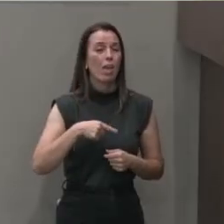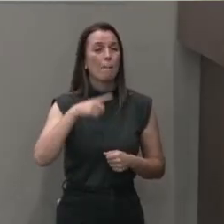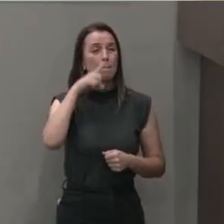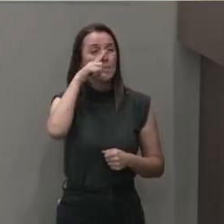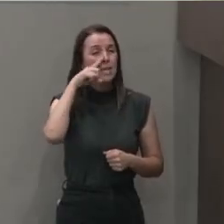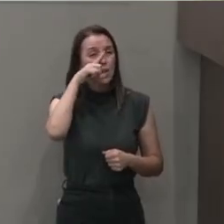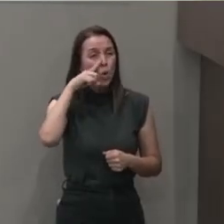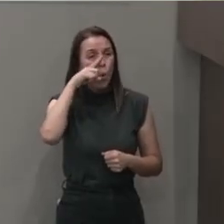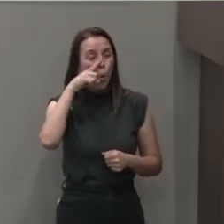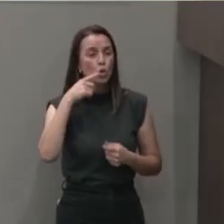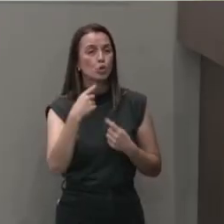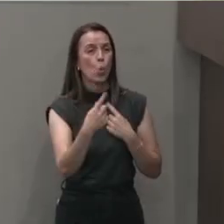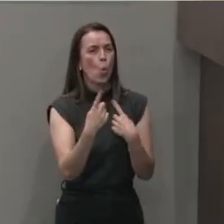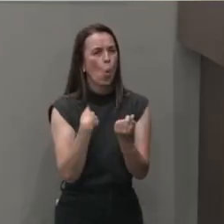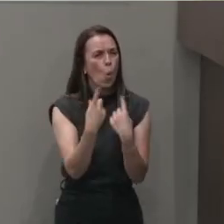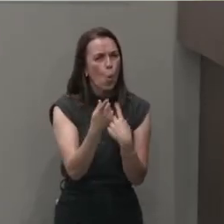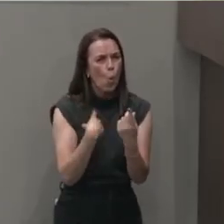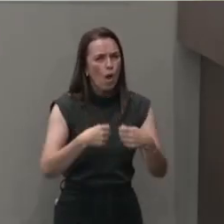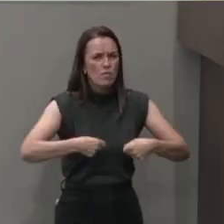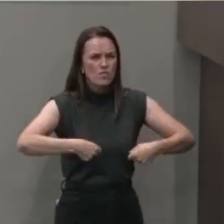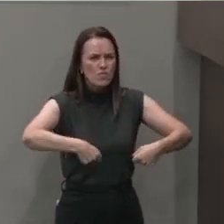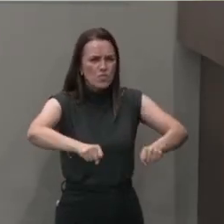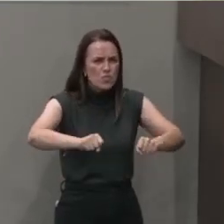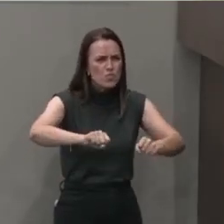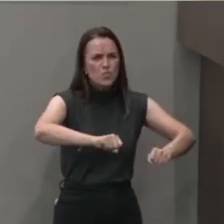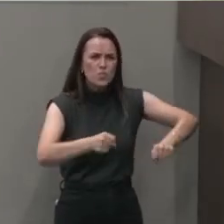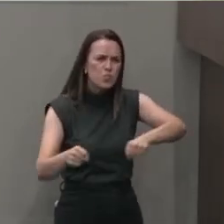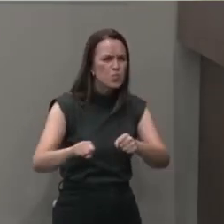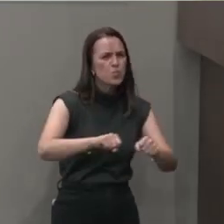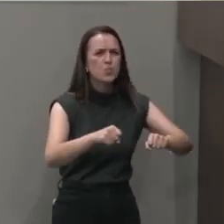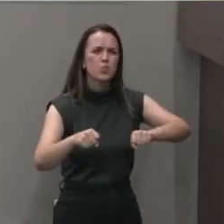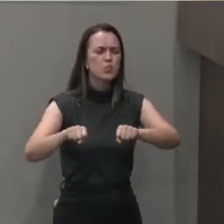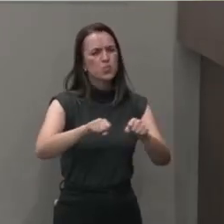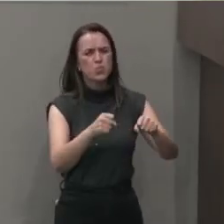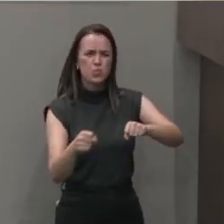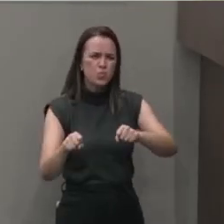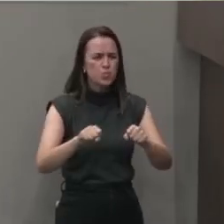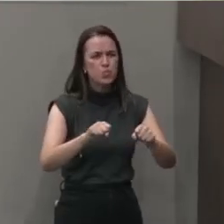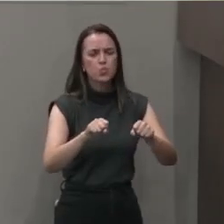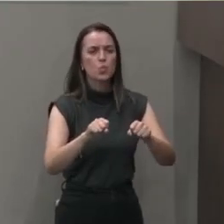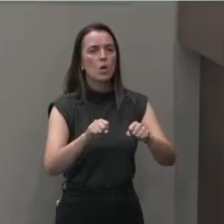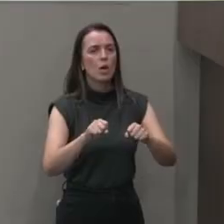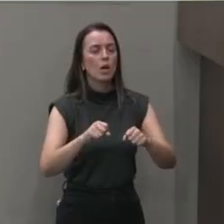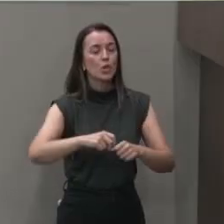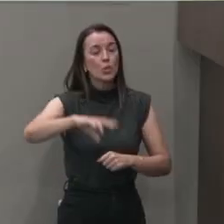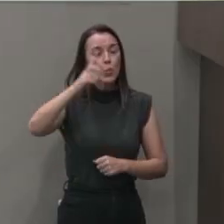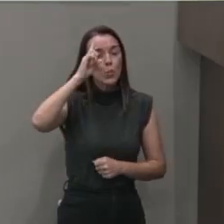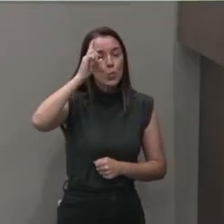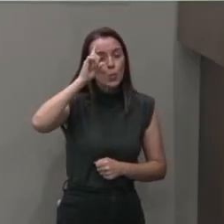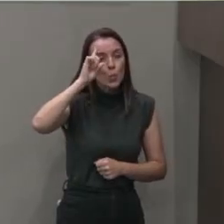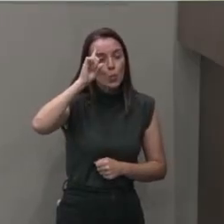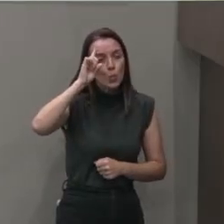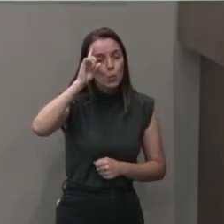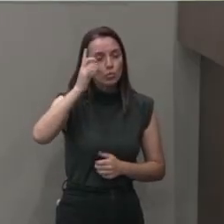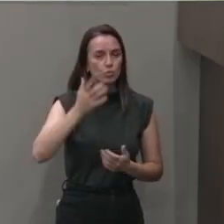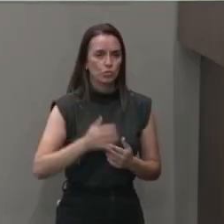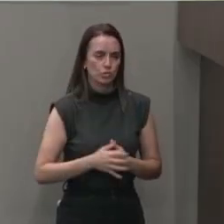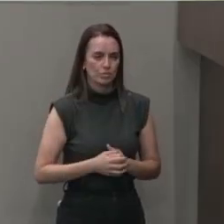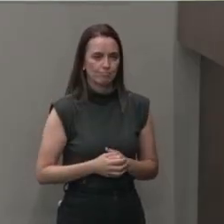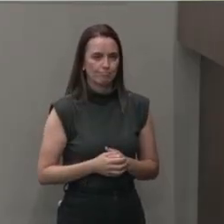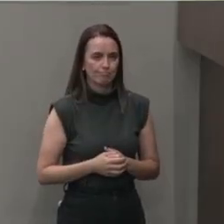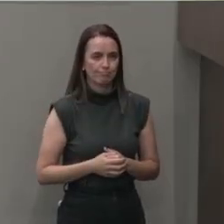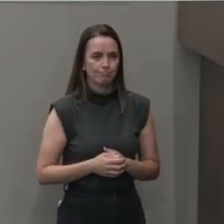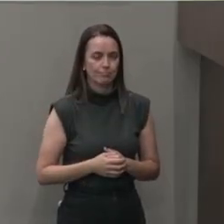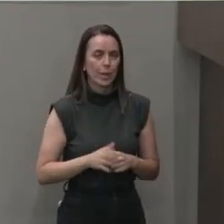o trânsito para os nossos motoboy, vereador Yaran, diariamente que é, né? E